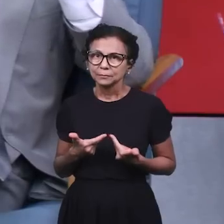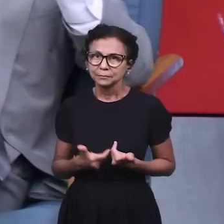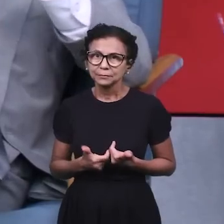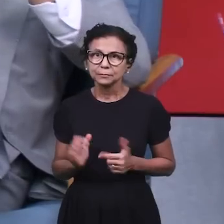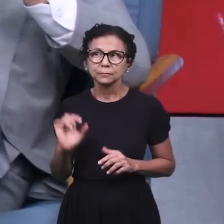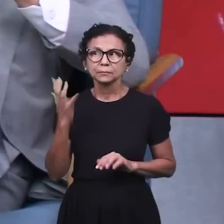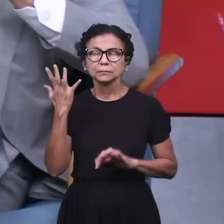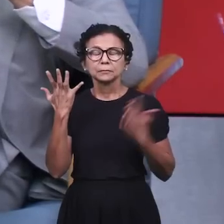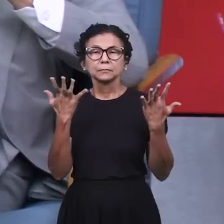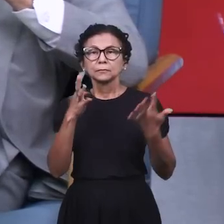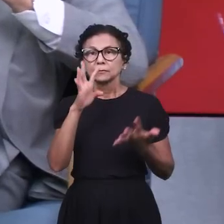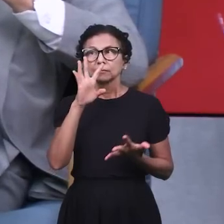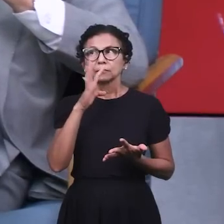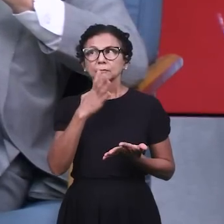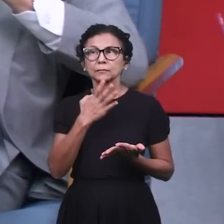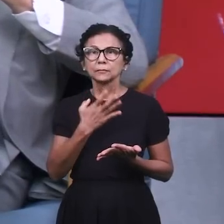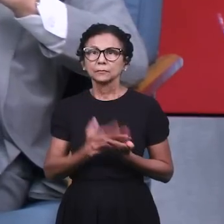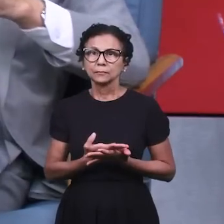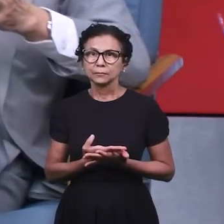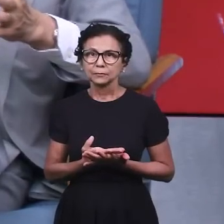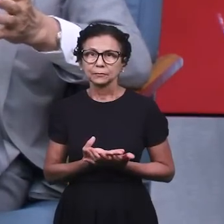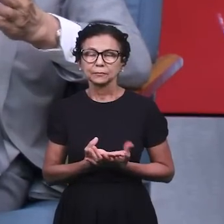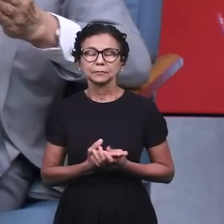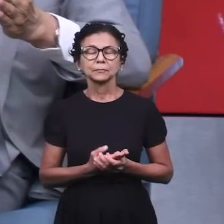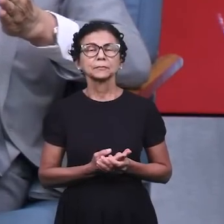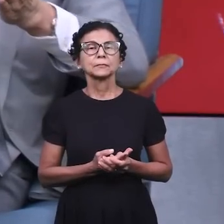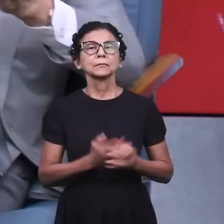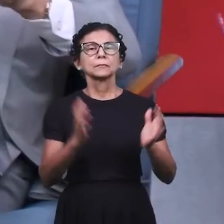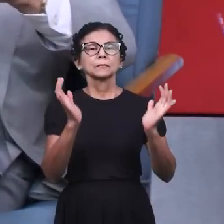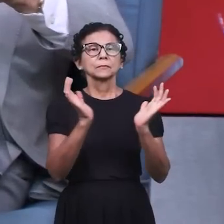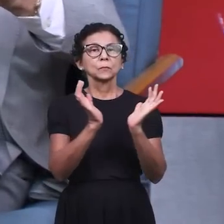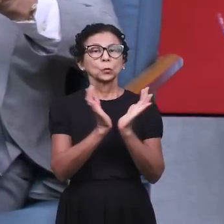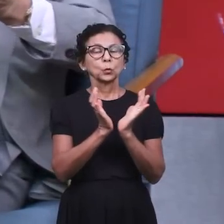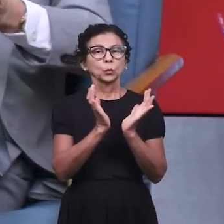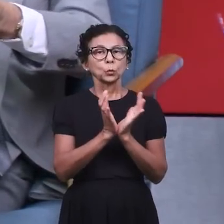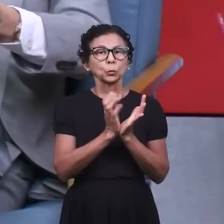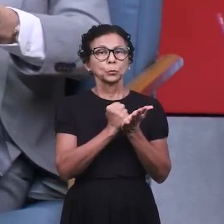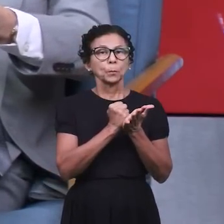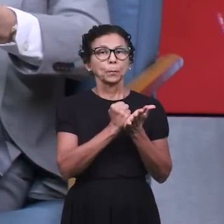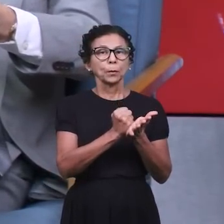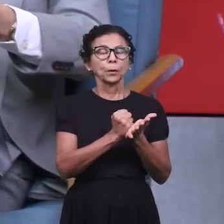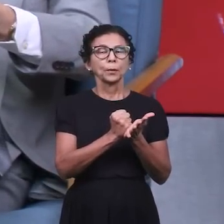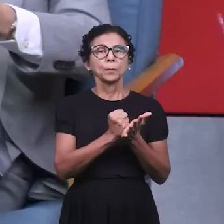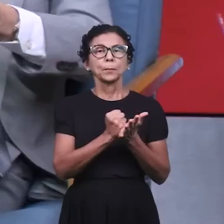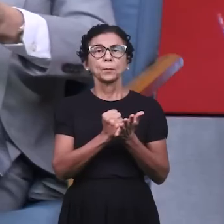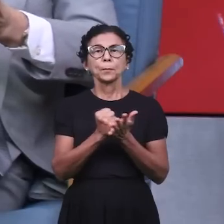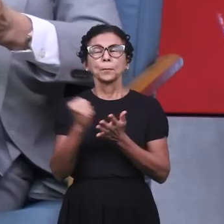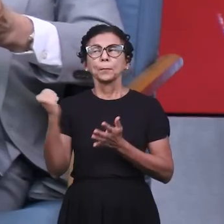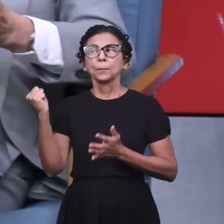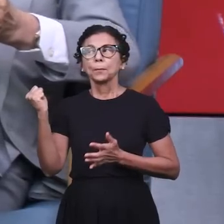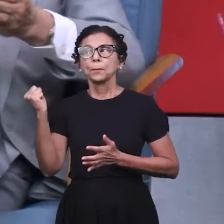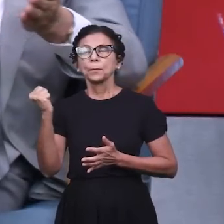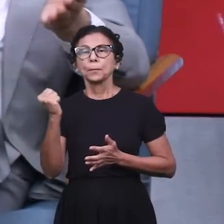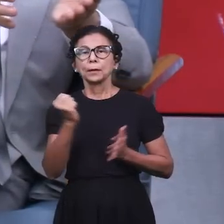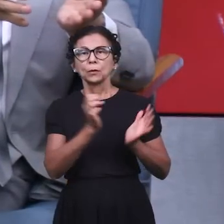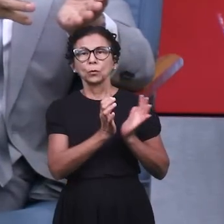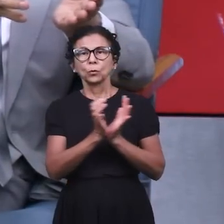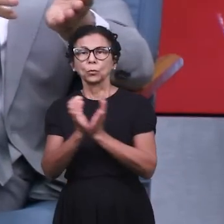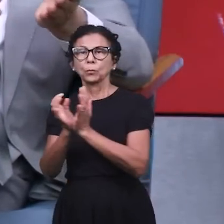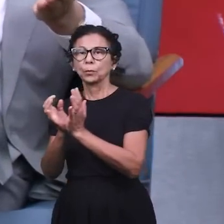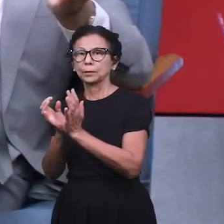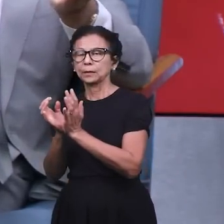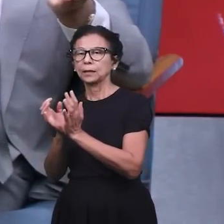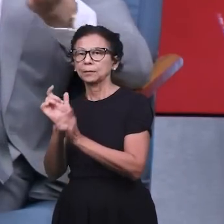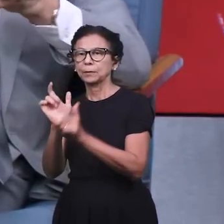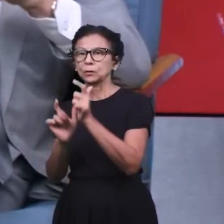coisas impressionantes. Nós tivemos o grupo de assistência ia pela madrugada, a